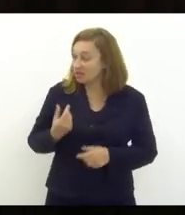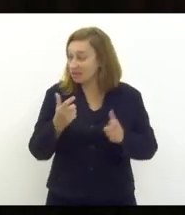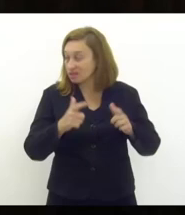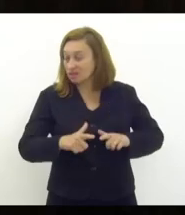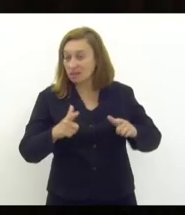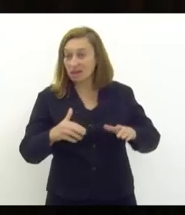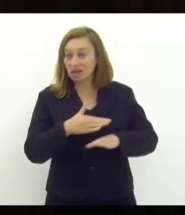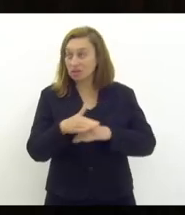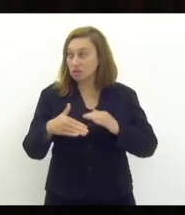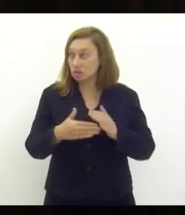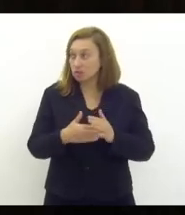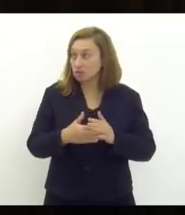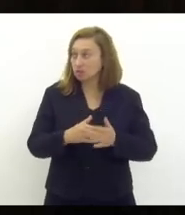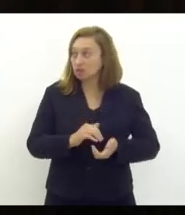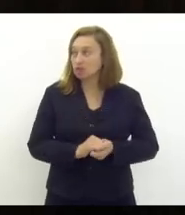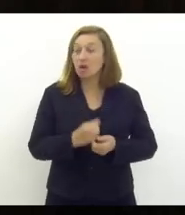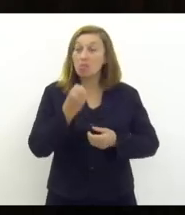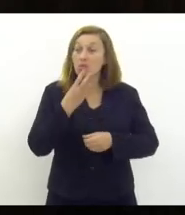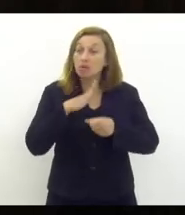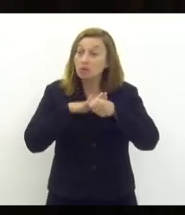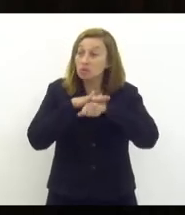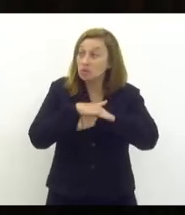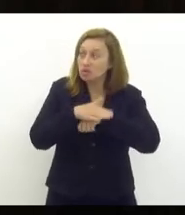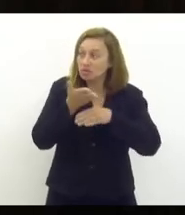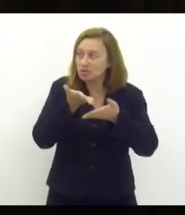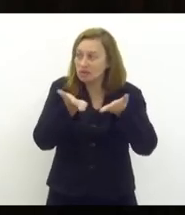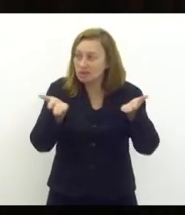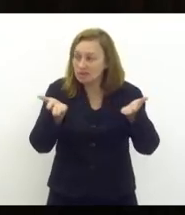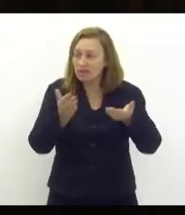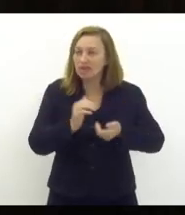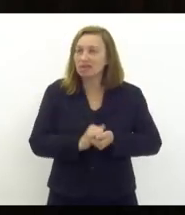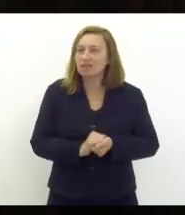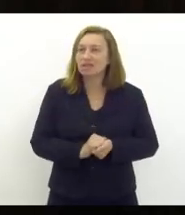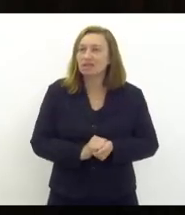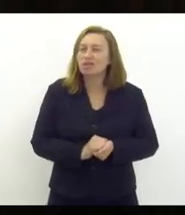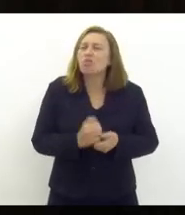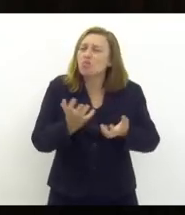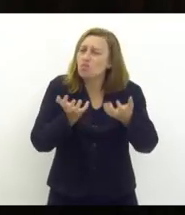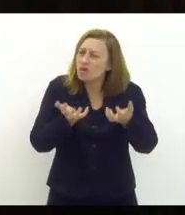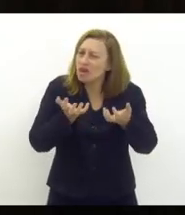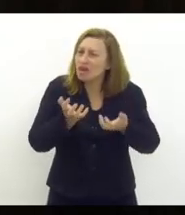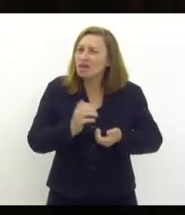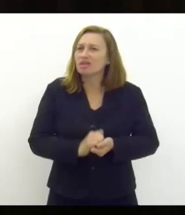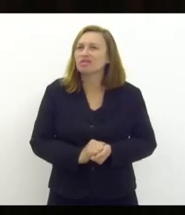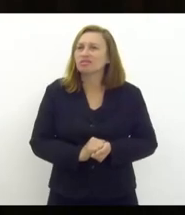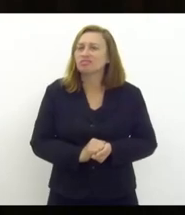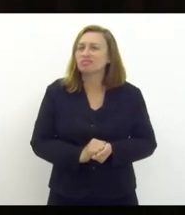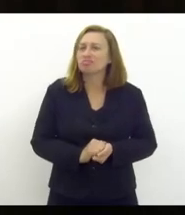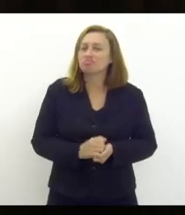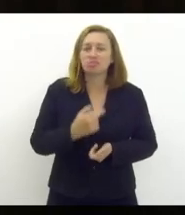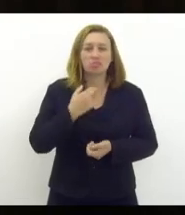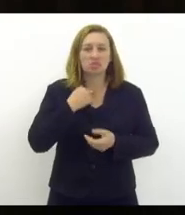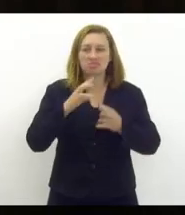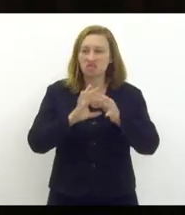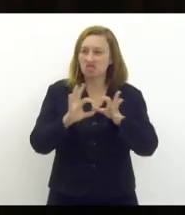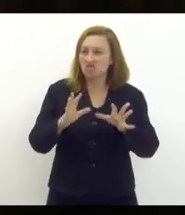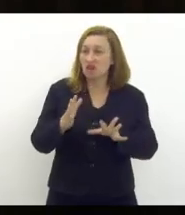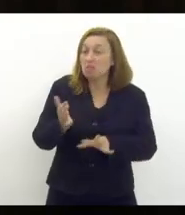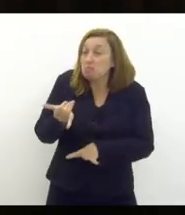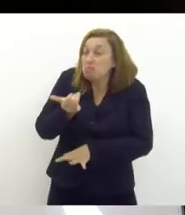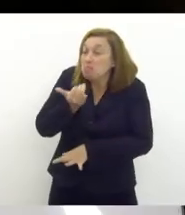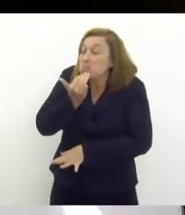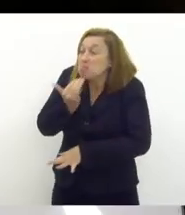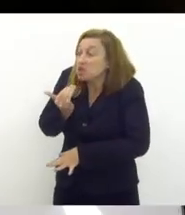senhores meu cordial Boa noite preliminarmente eu quero não poderia deixar de dizer de pedir